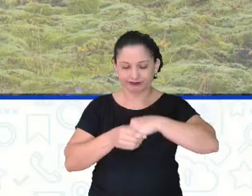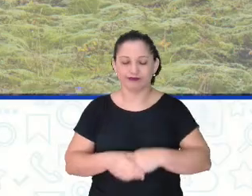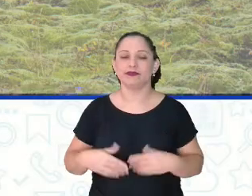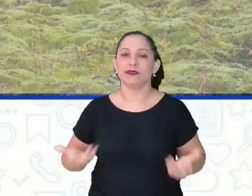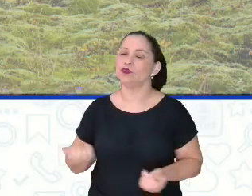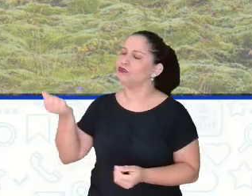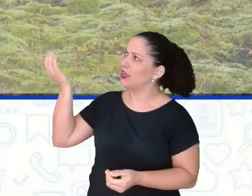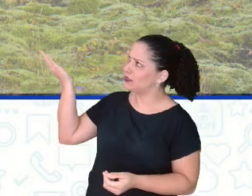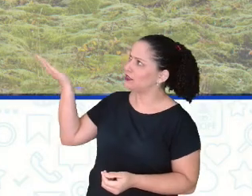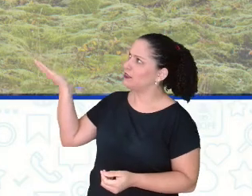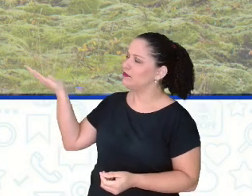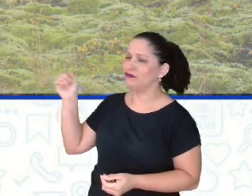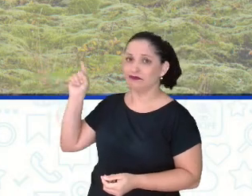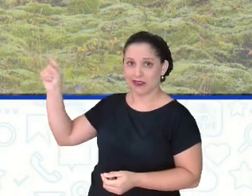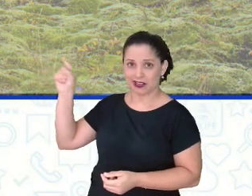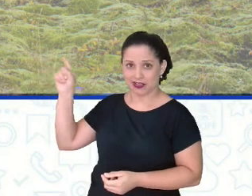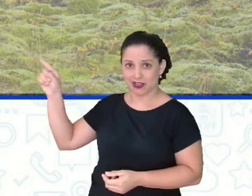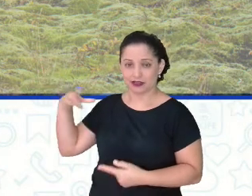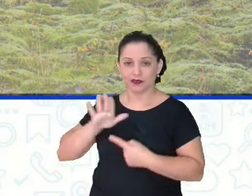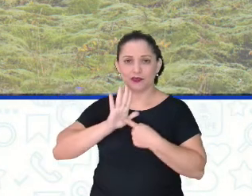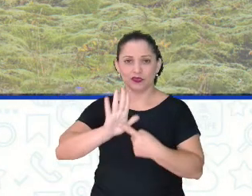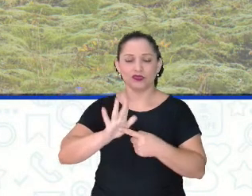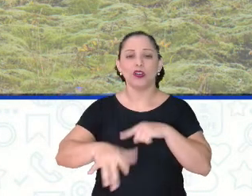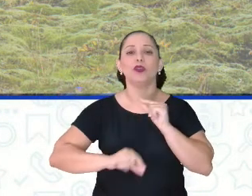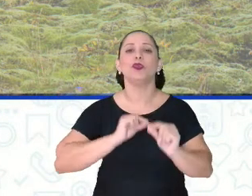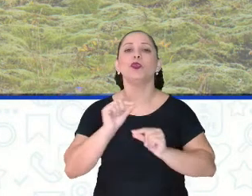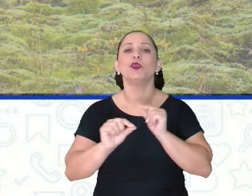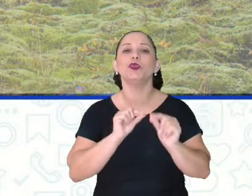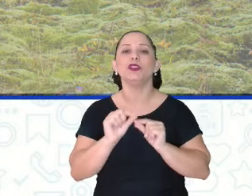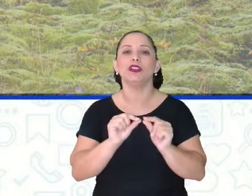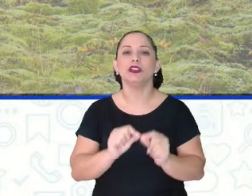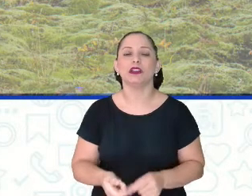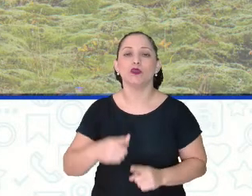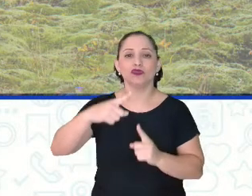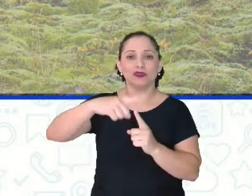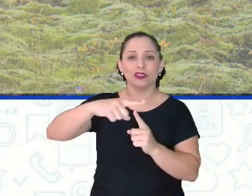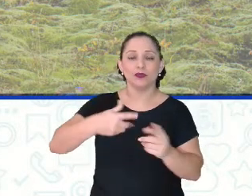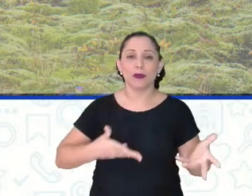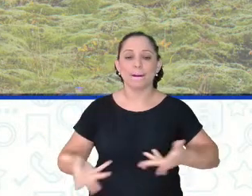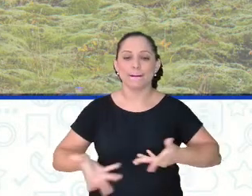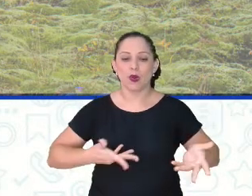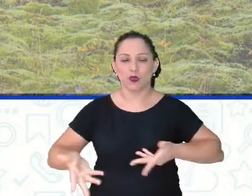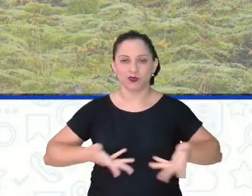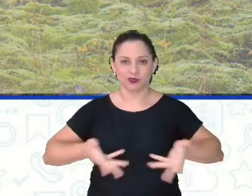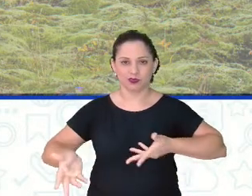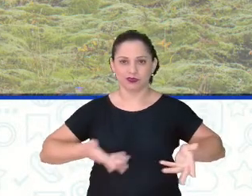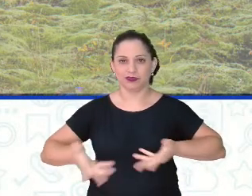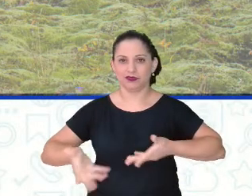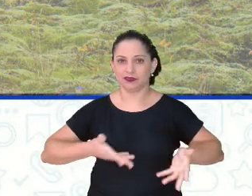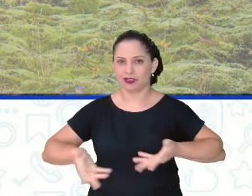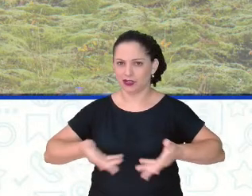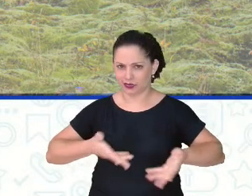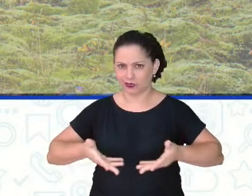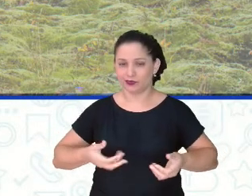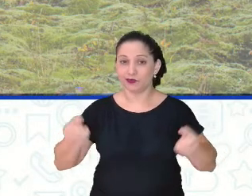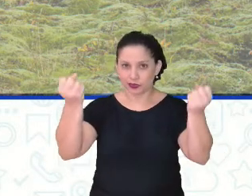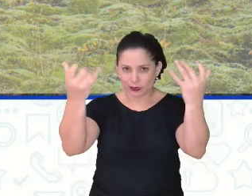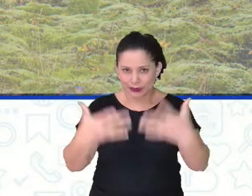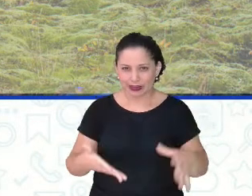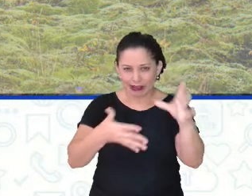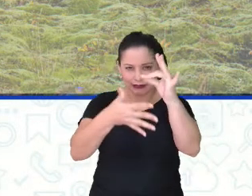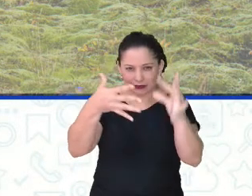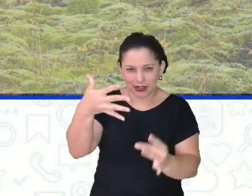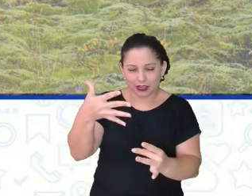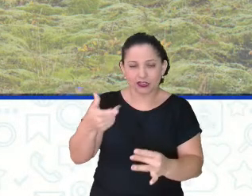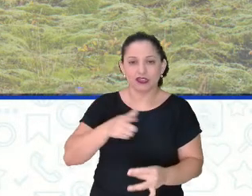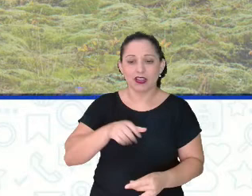escravista, gente, o que é que acontece? Ó, os meios de produção, e aí a gente já tinha falado antes, mas aí estou explicando direitinho, ó,